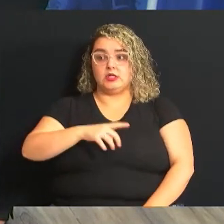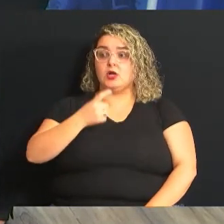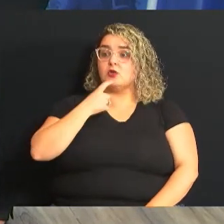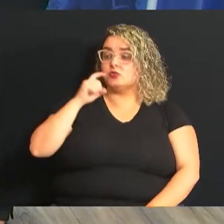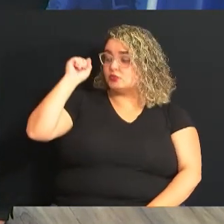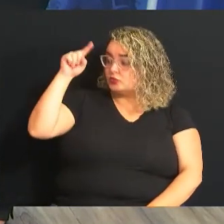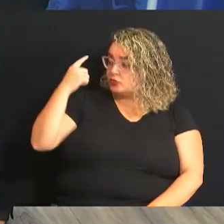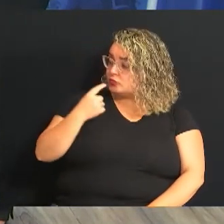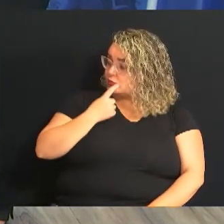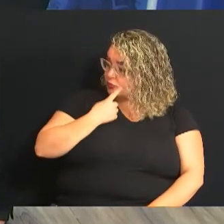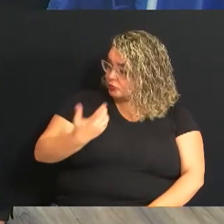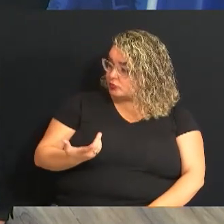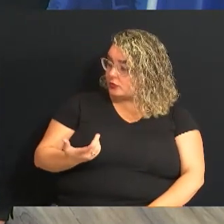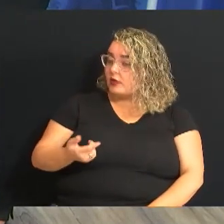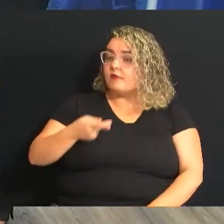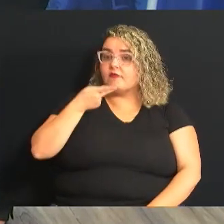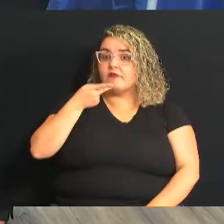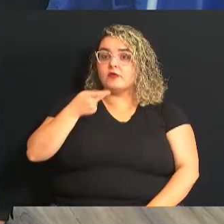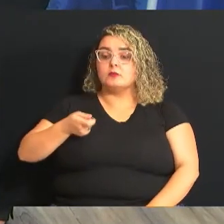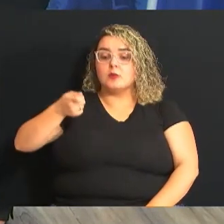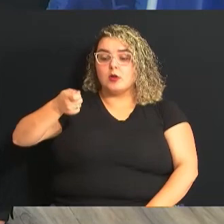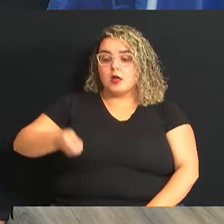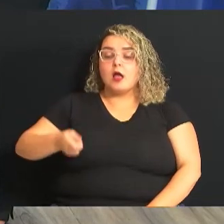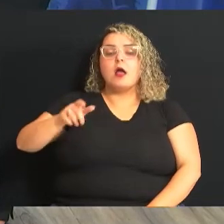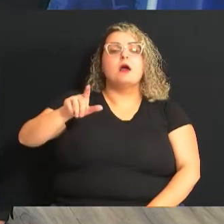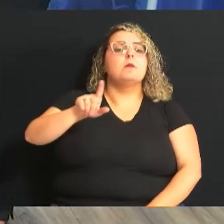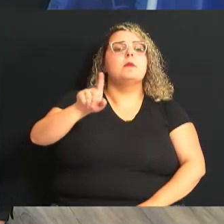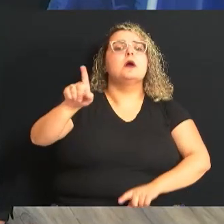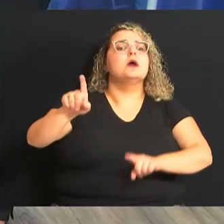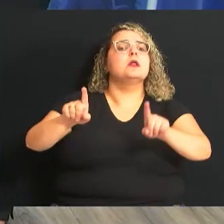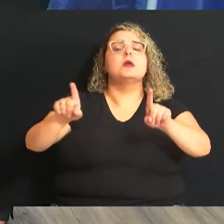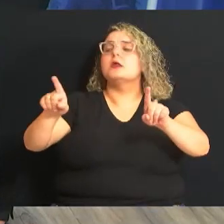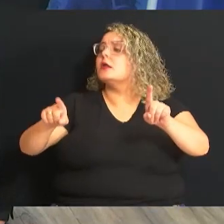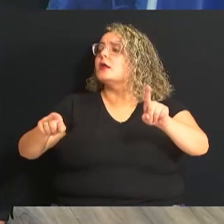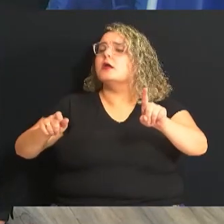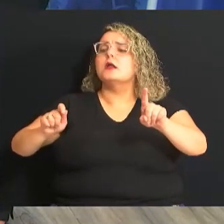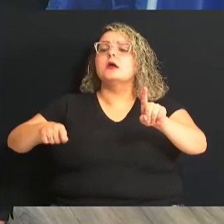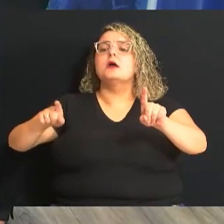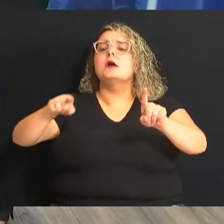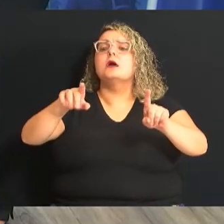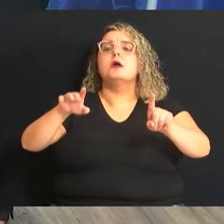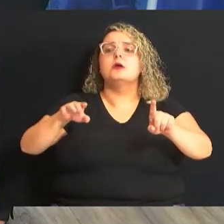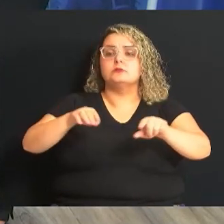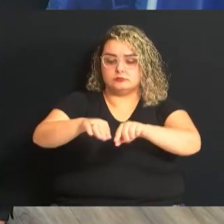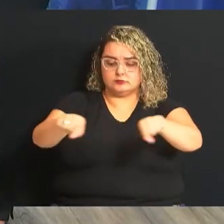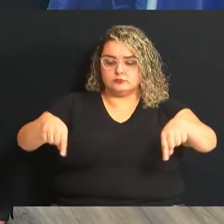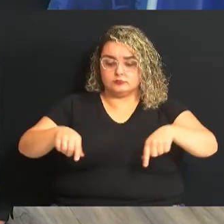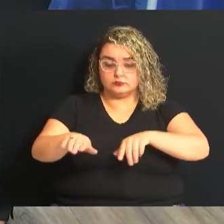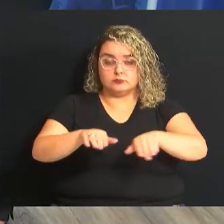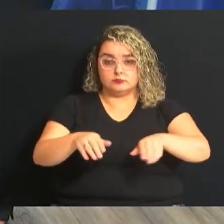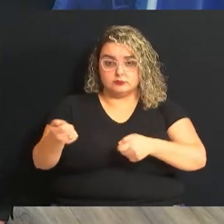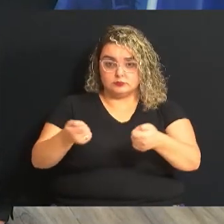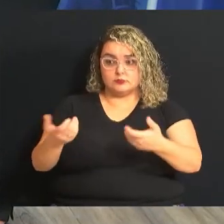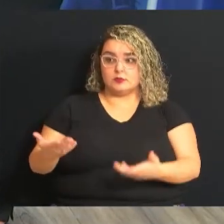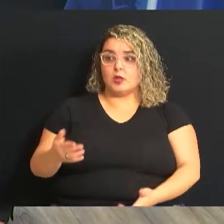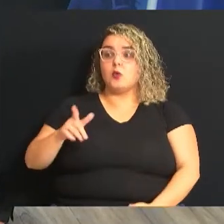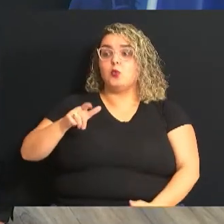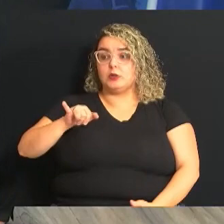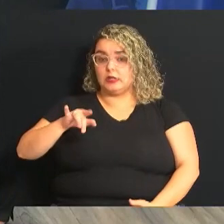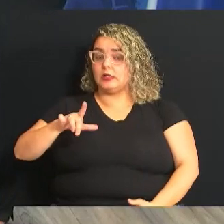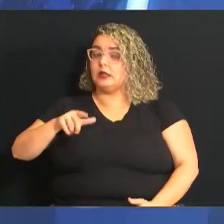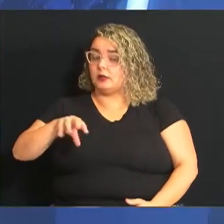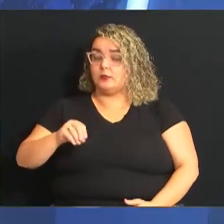prefeitura não tinha como ajudar os comerciantes, a população geral de Campinas. Então, em função disso, ele determinou que fosse feito um programa